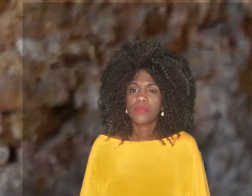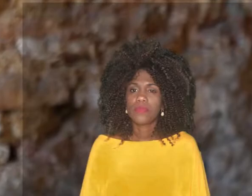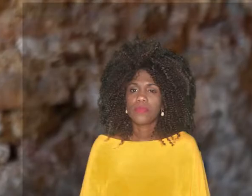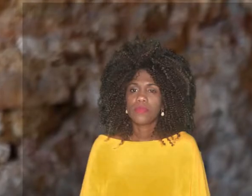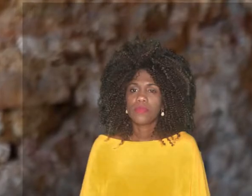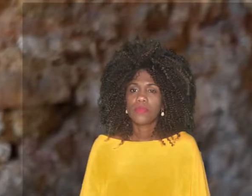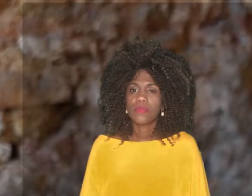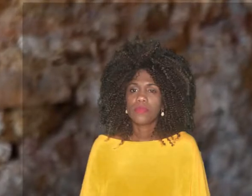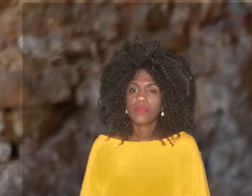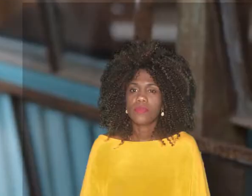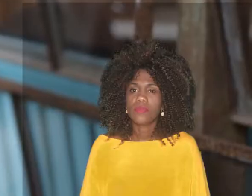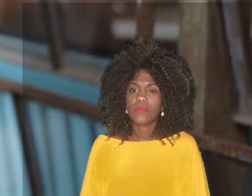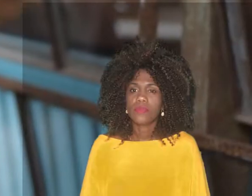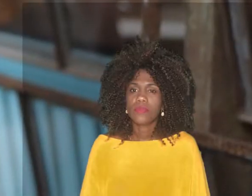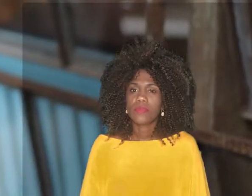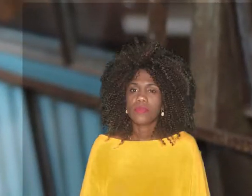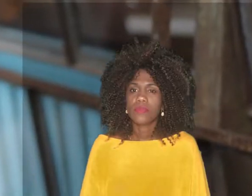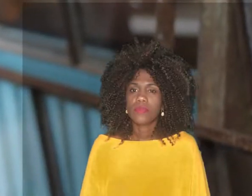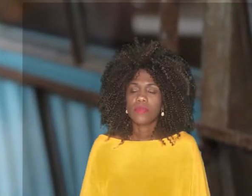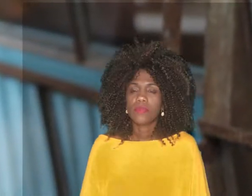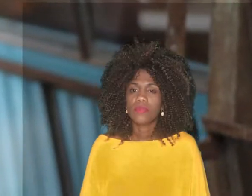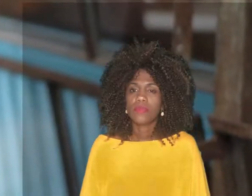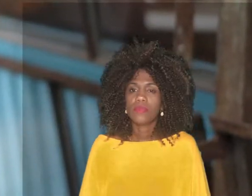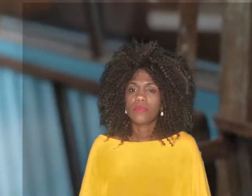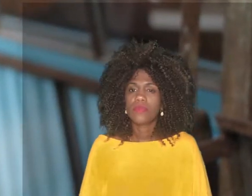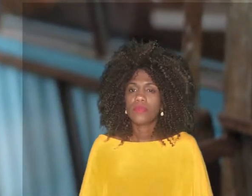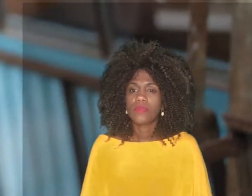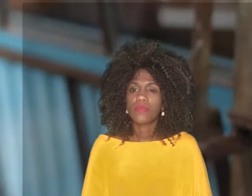Irangoman, Lodossu,